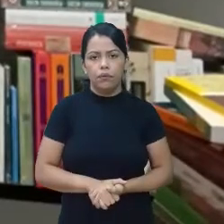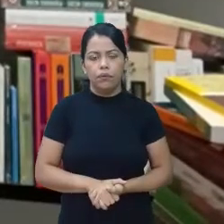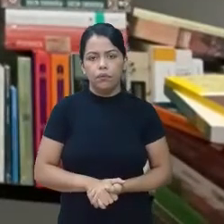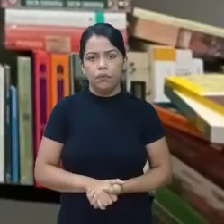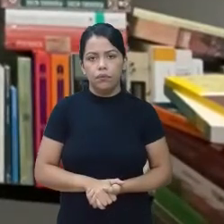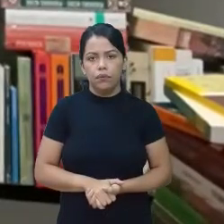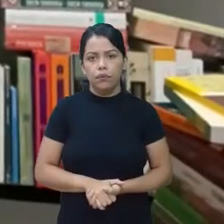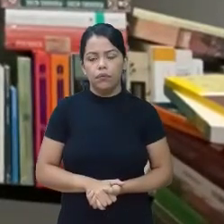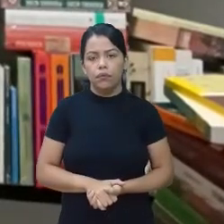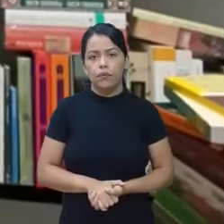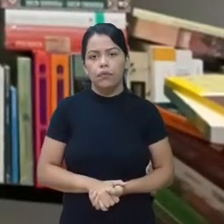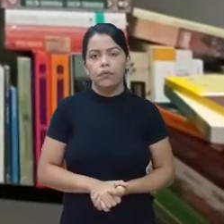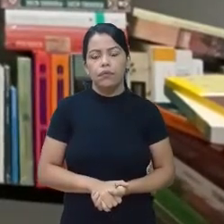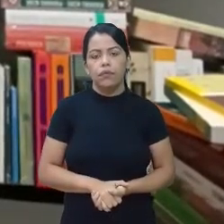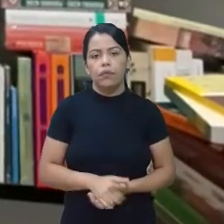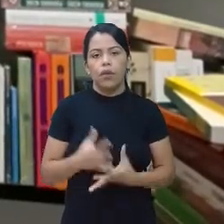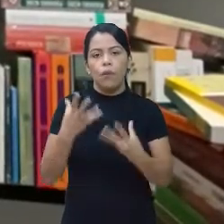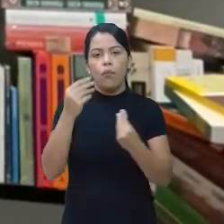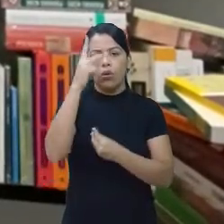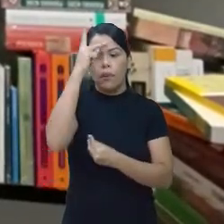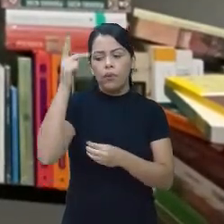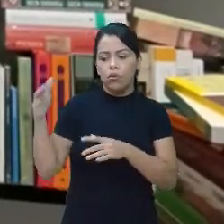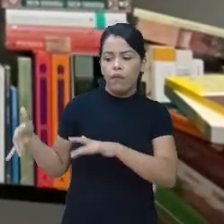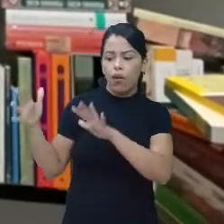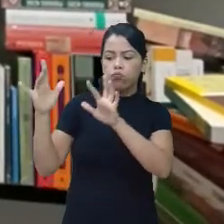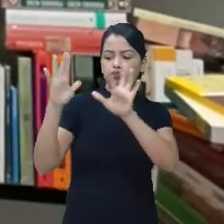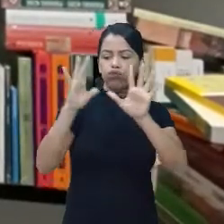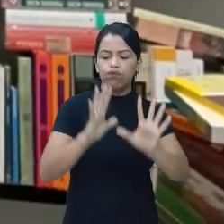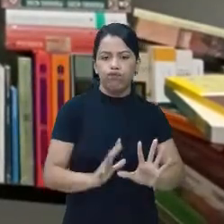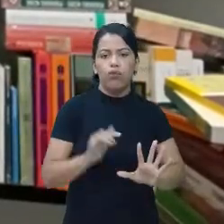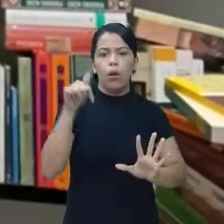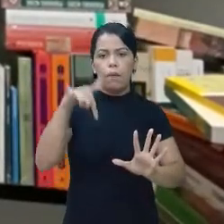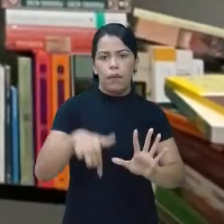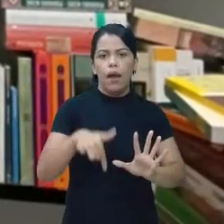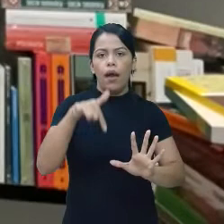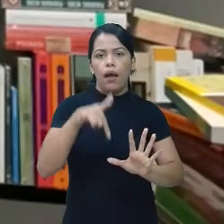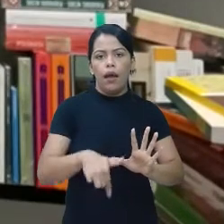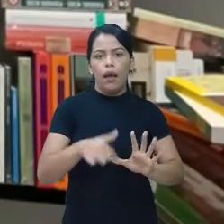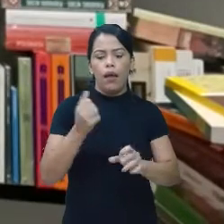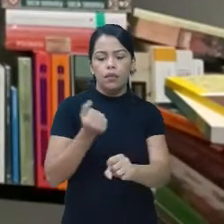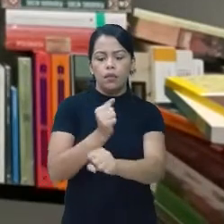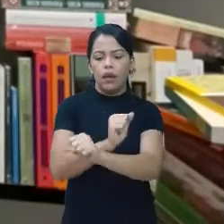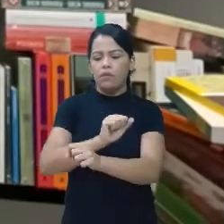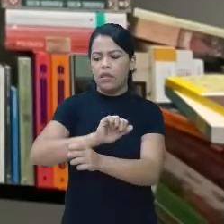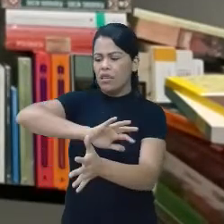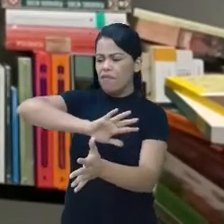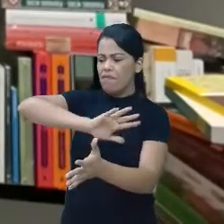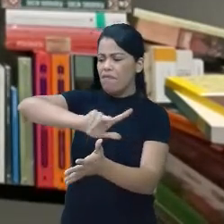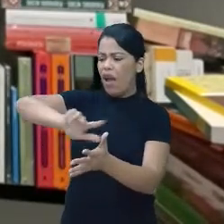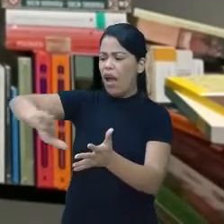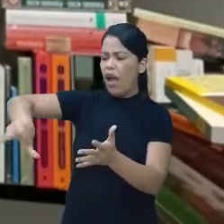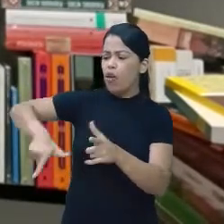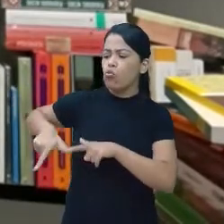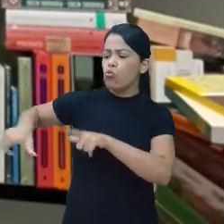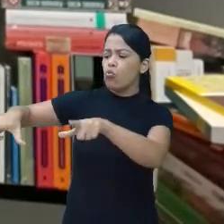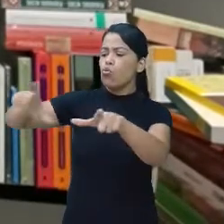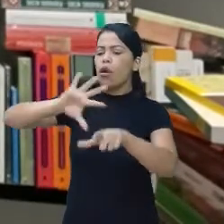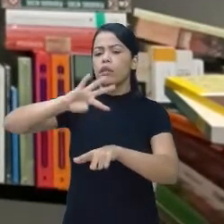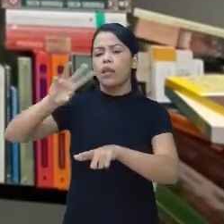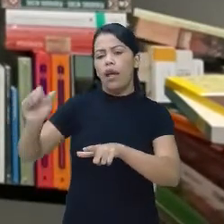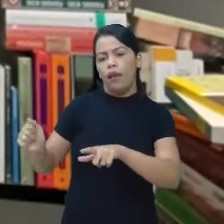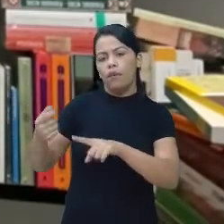Muita gente veio escravizada da África para cá, das diversas partes. Mas a gente sabe que para